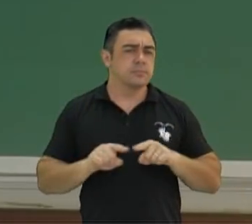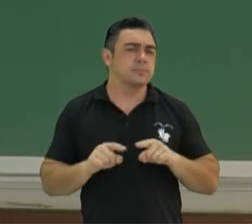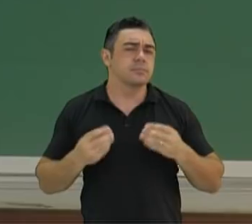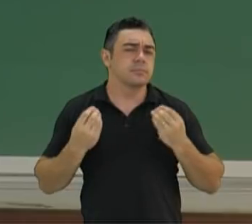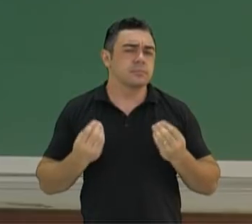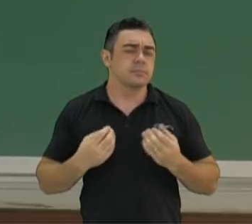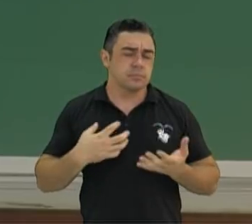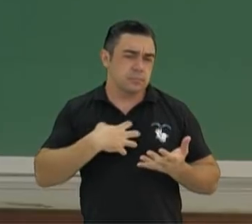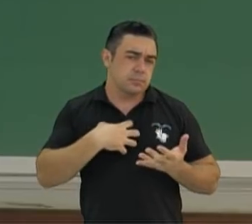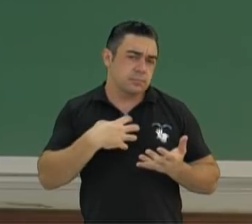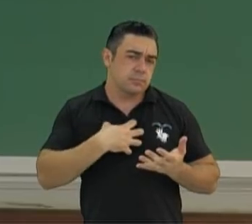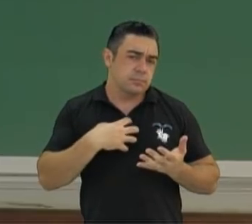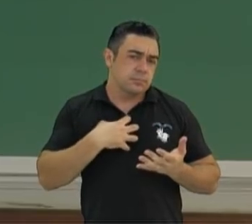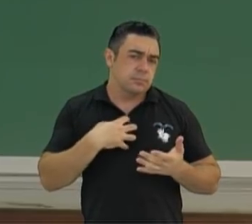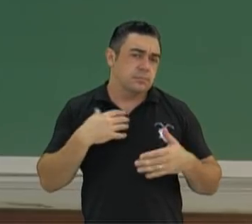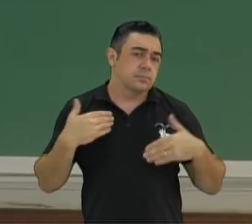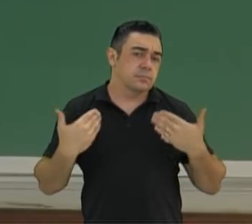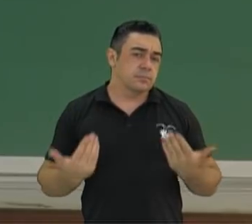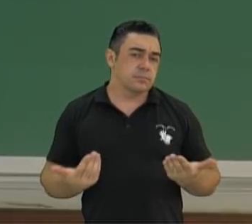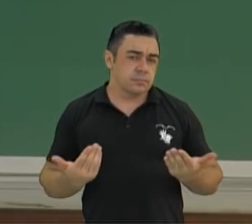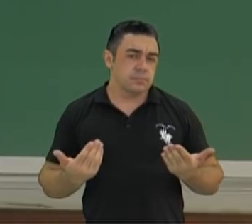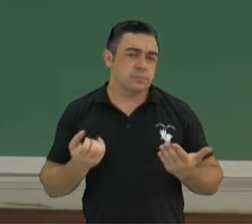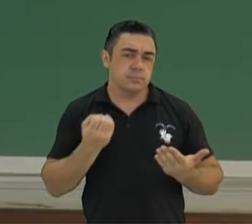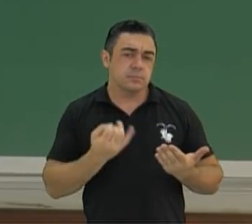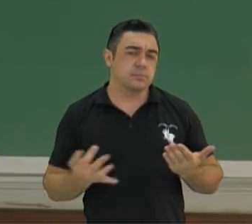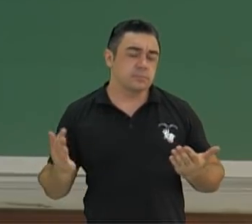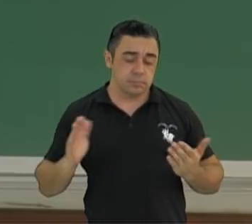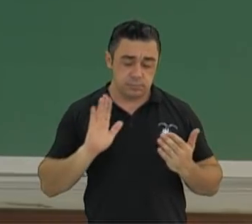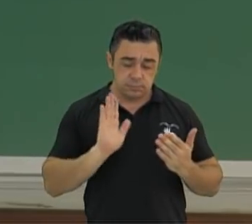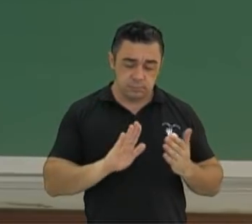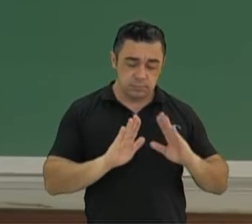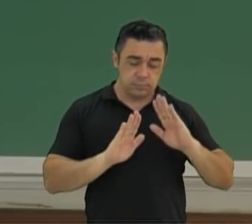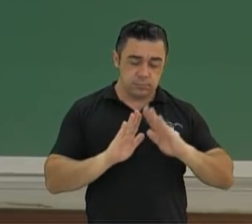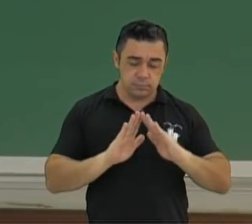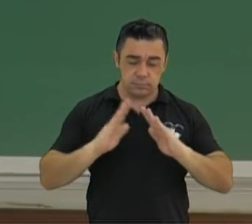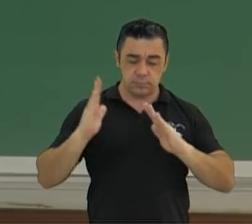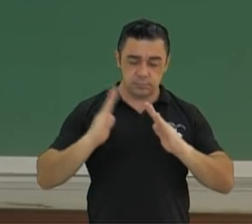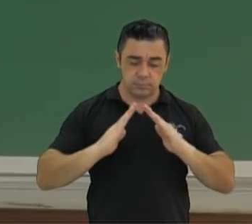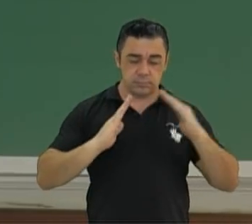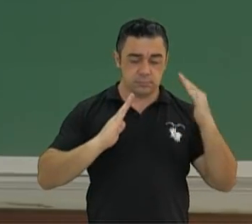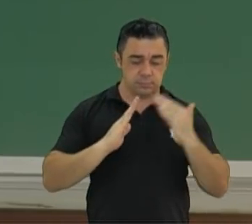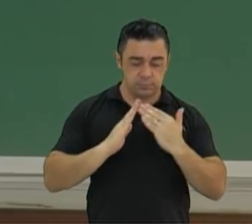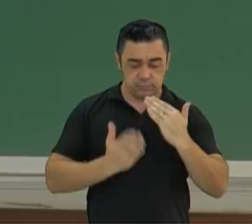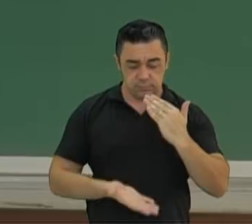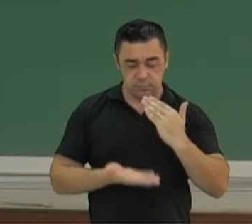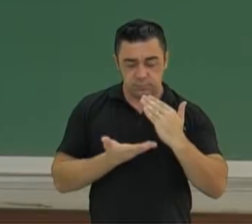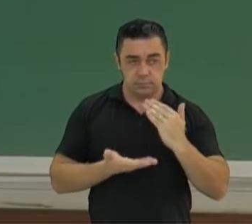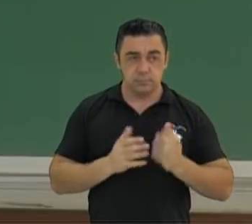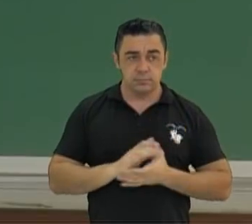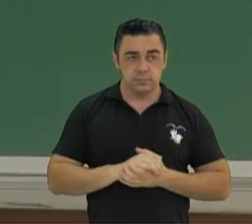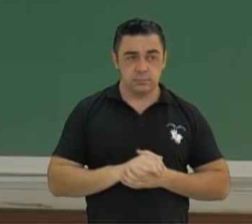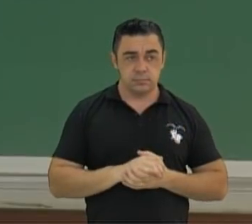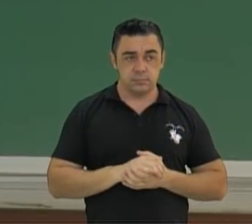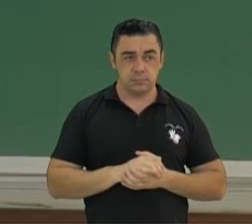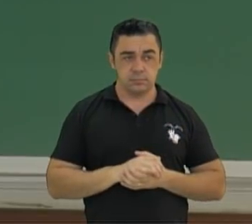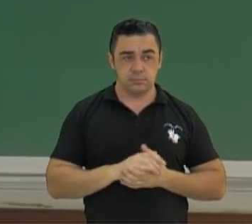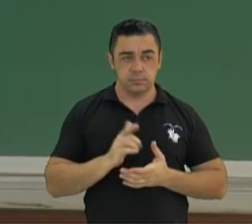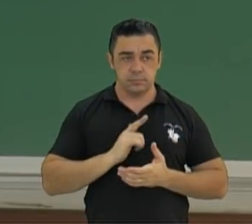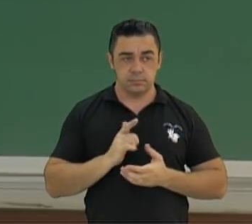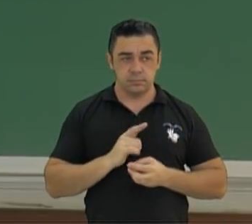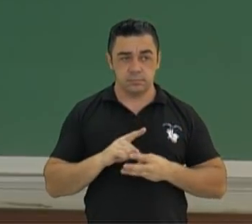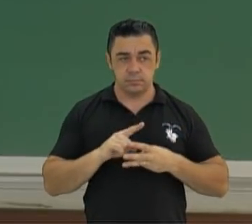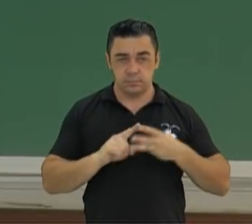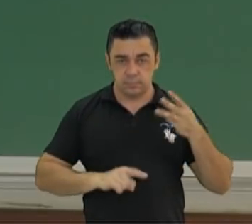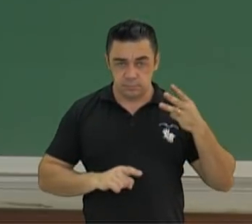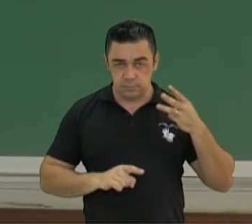é formada, quais são as partes que estão formando esta caixa. São triângulos